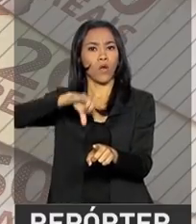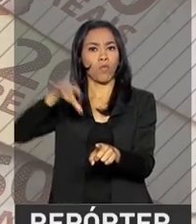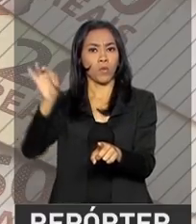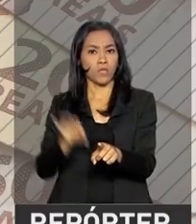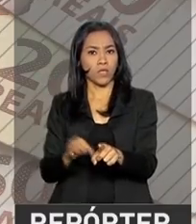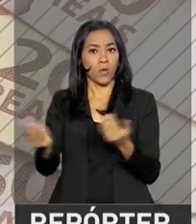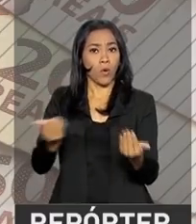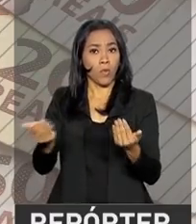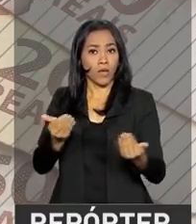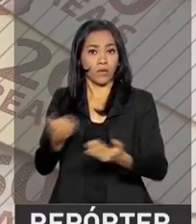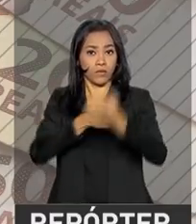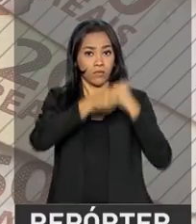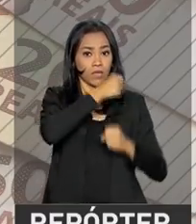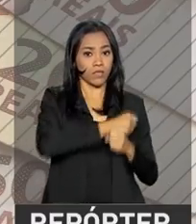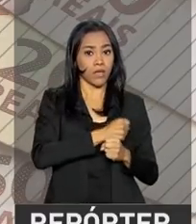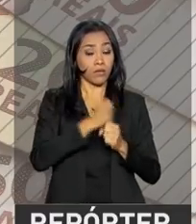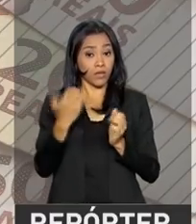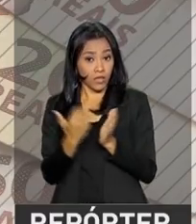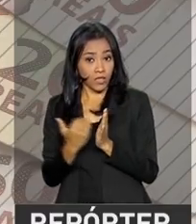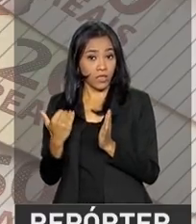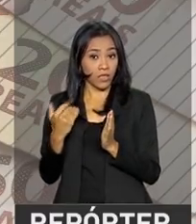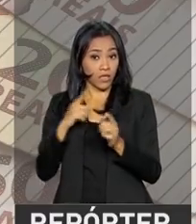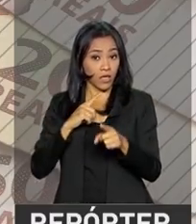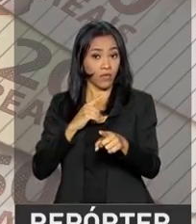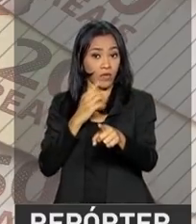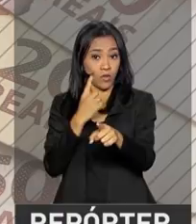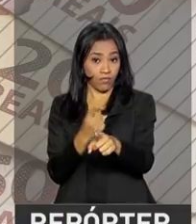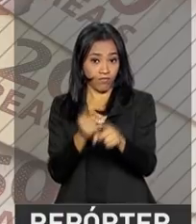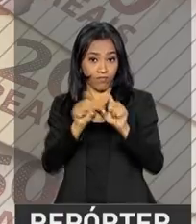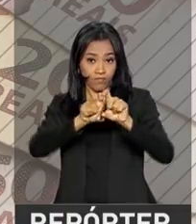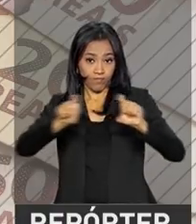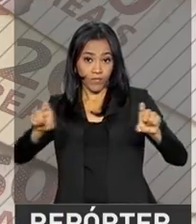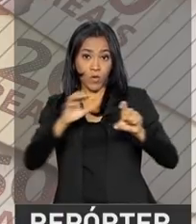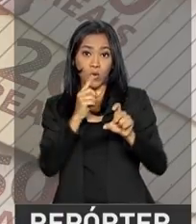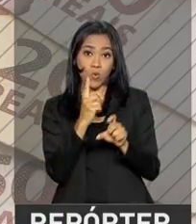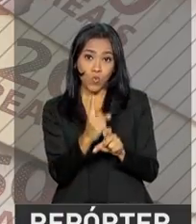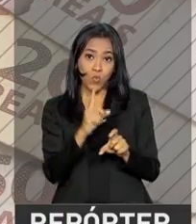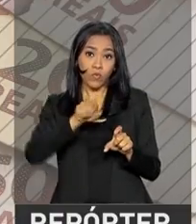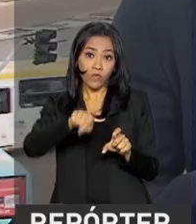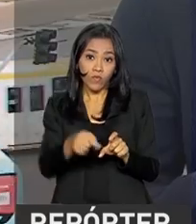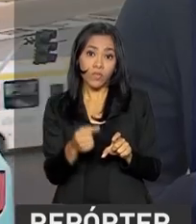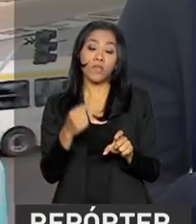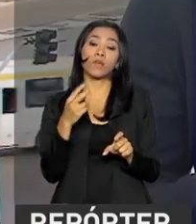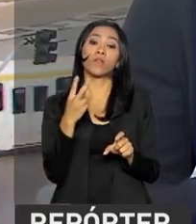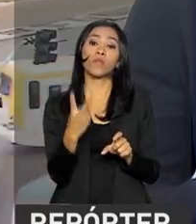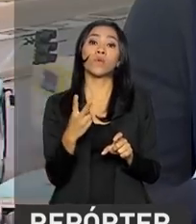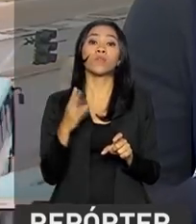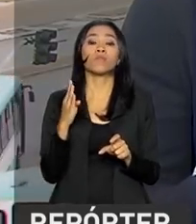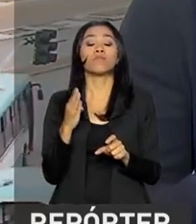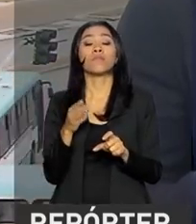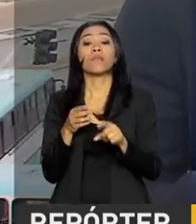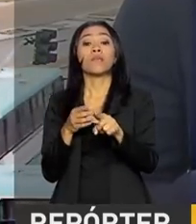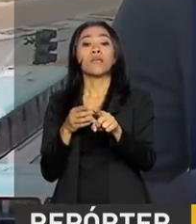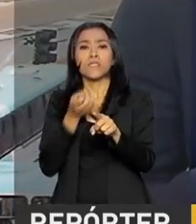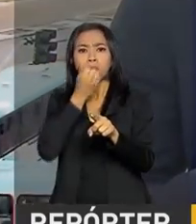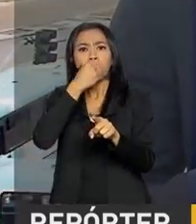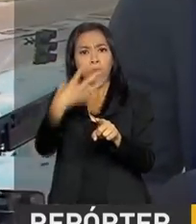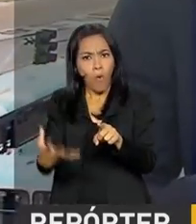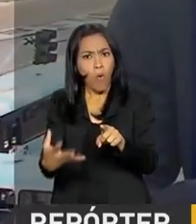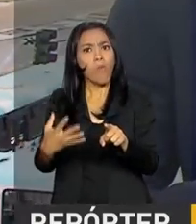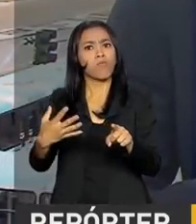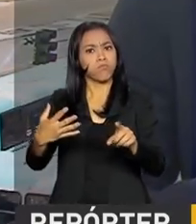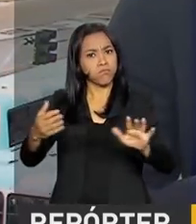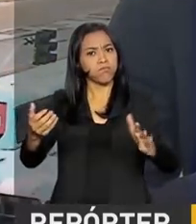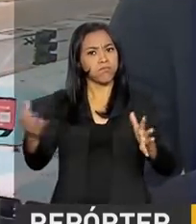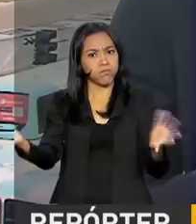que somou um pouco mais de um trilhão e 200 bilhões de reais esse bom desempenho na arrecadação do